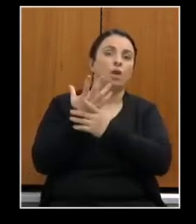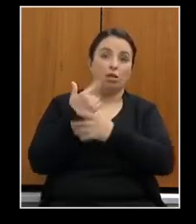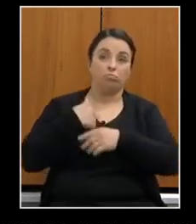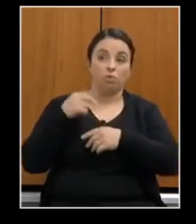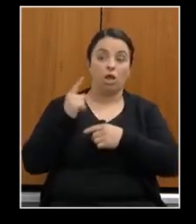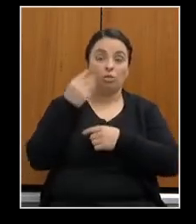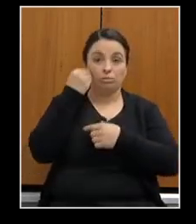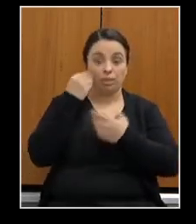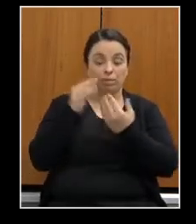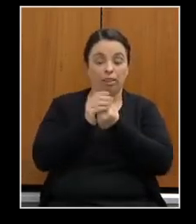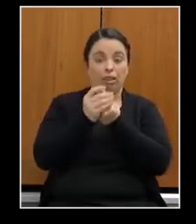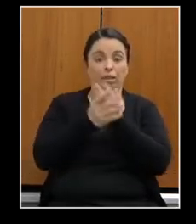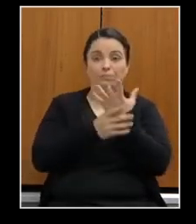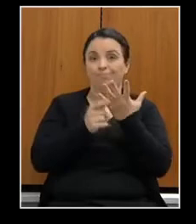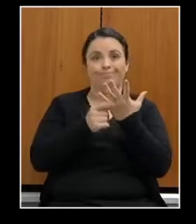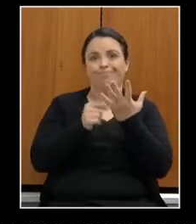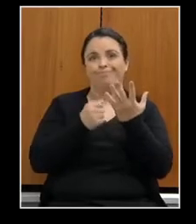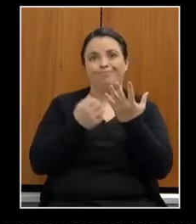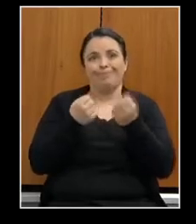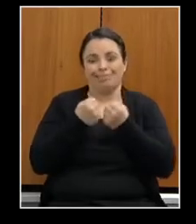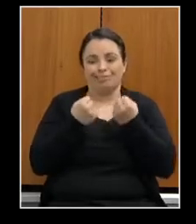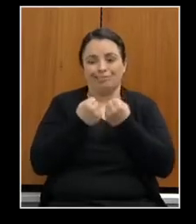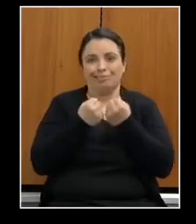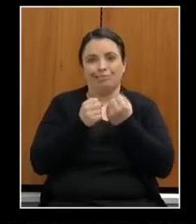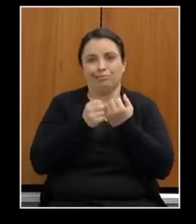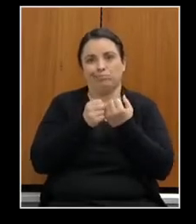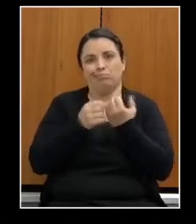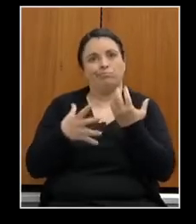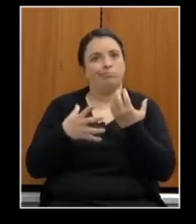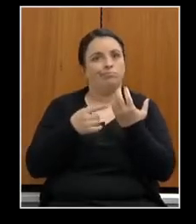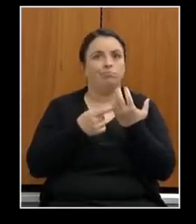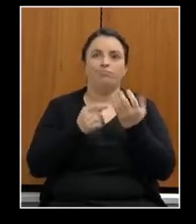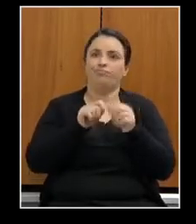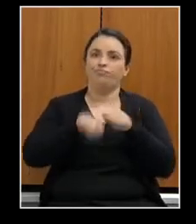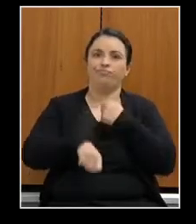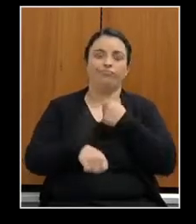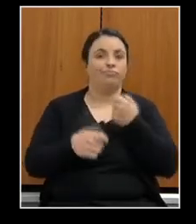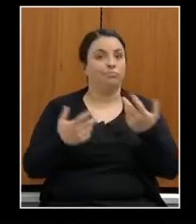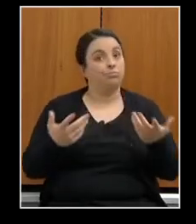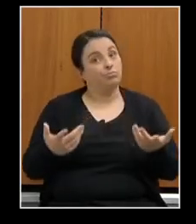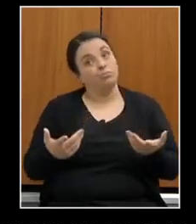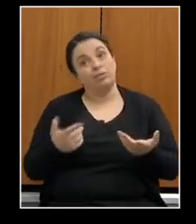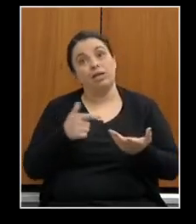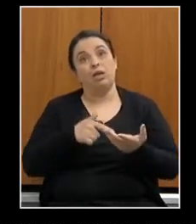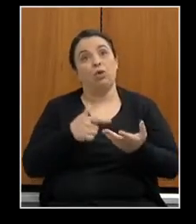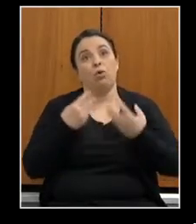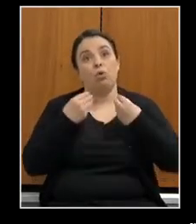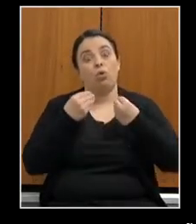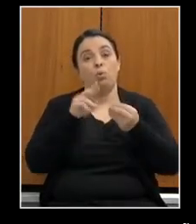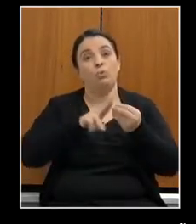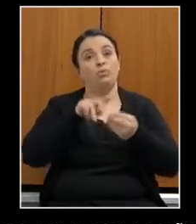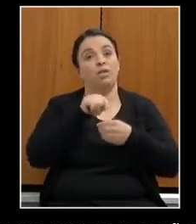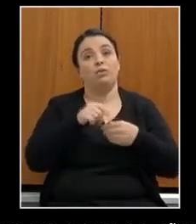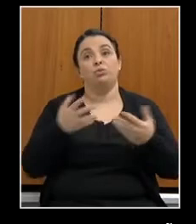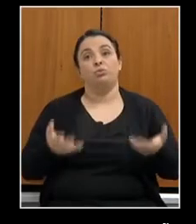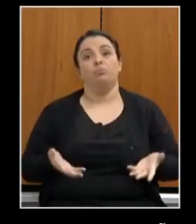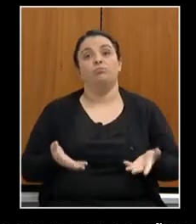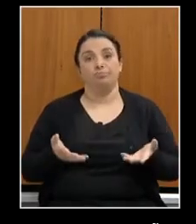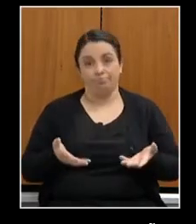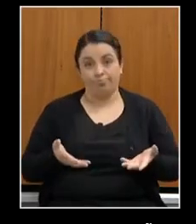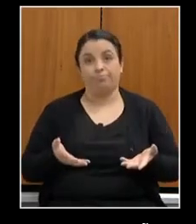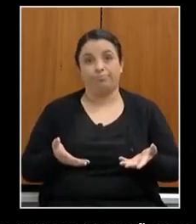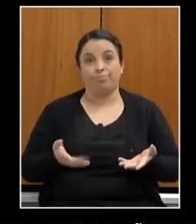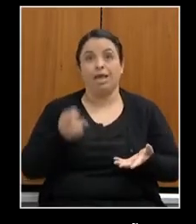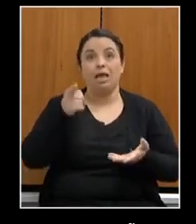mão coloquei na minha mão ela não cabe na minha mão então não sei para que eu vou usar isso que é a